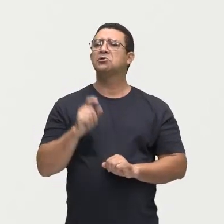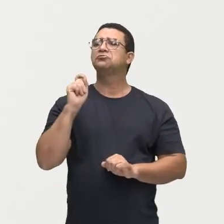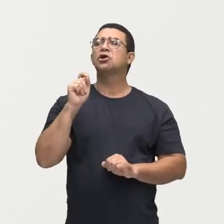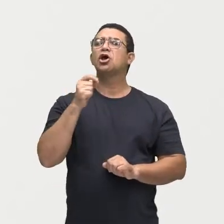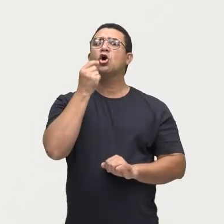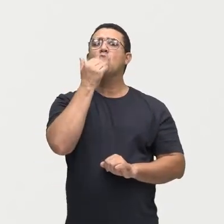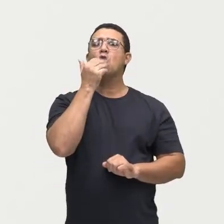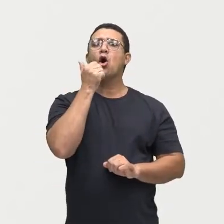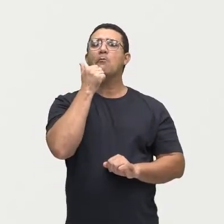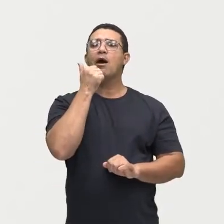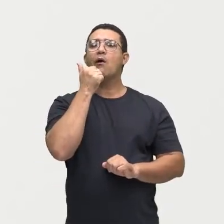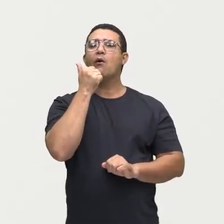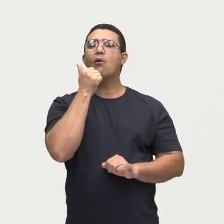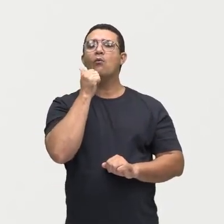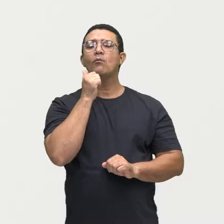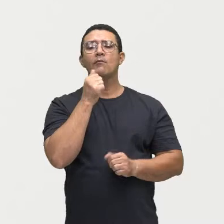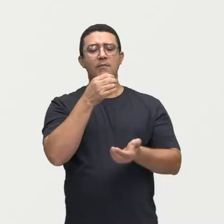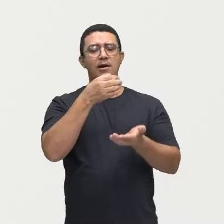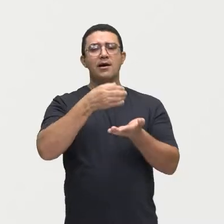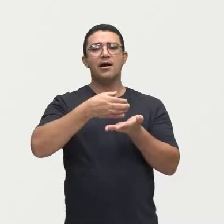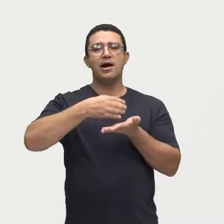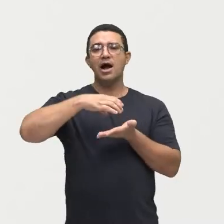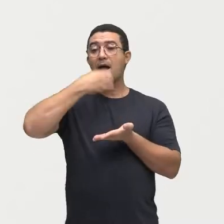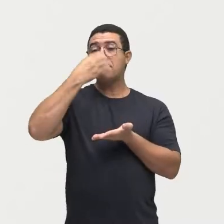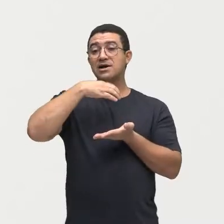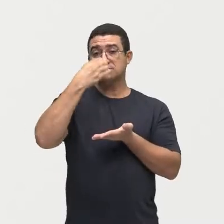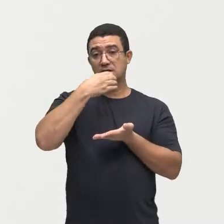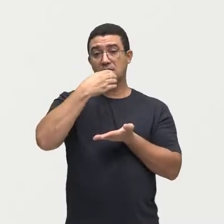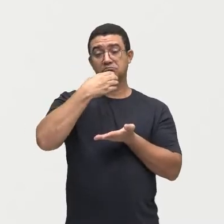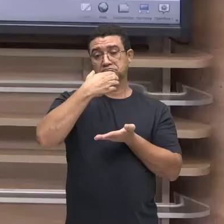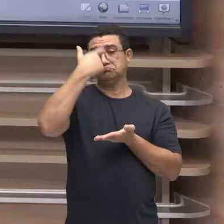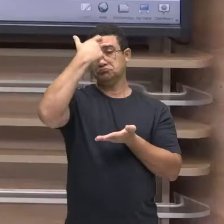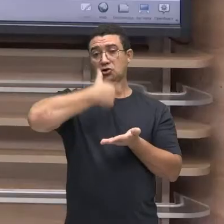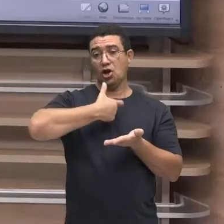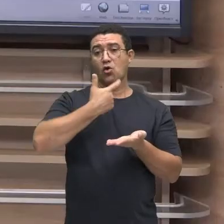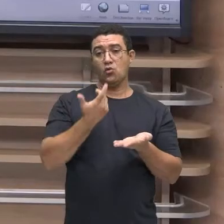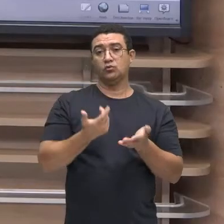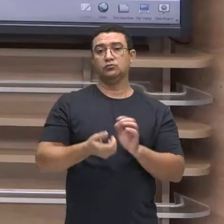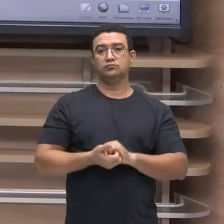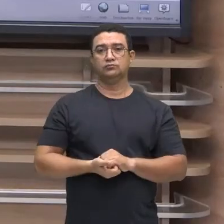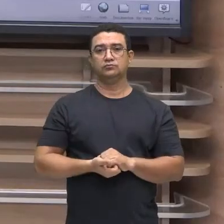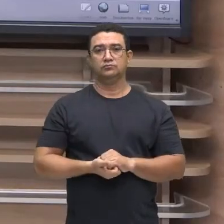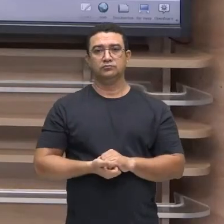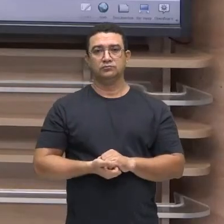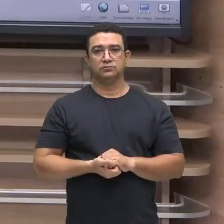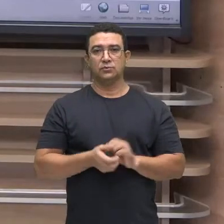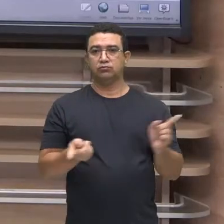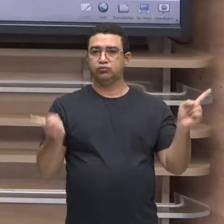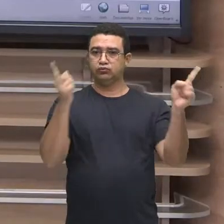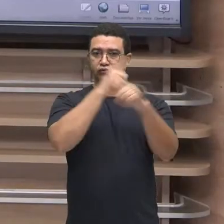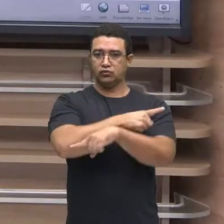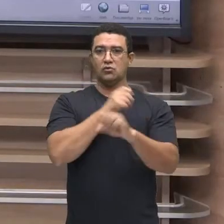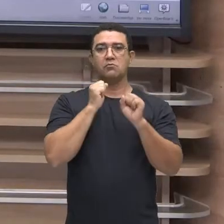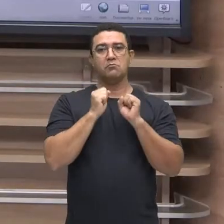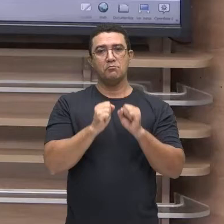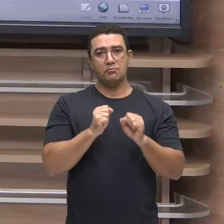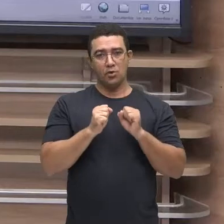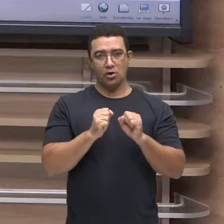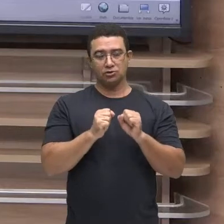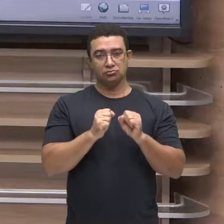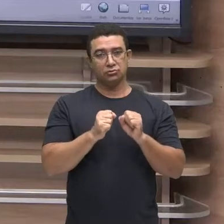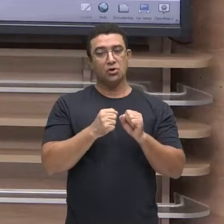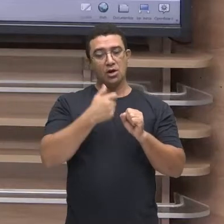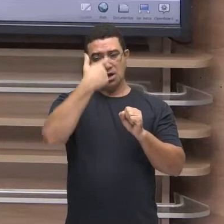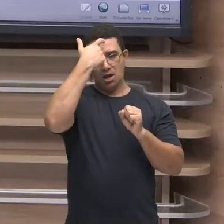Quem comeu esta maçã fui eu. Então, eu posso fazer a inversão dessa frase. Fui